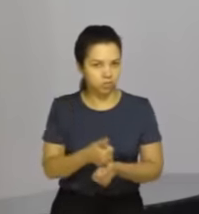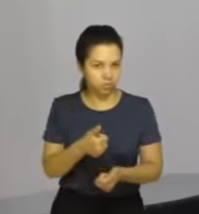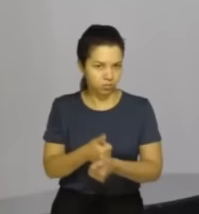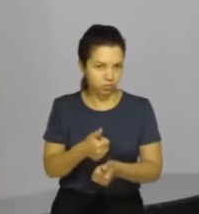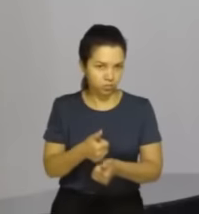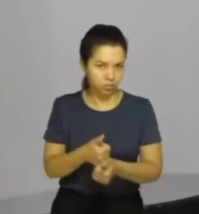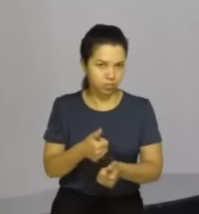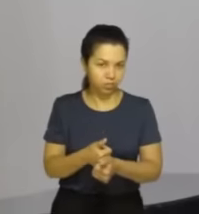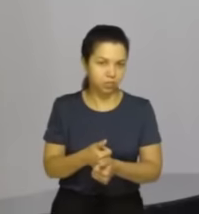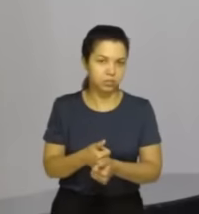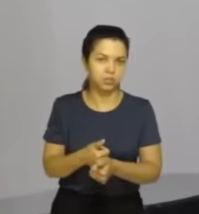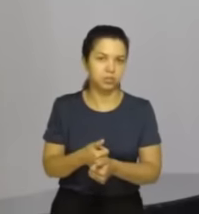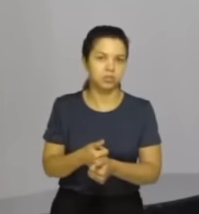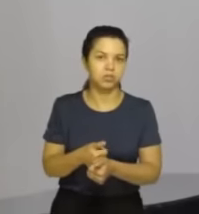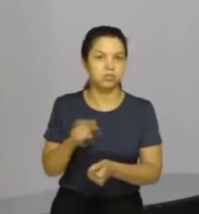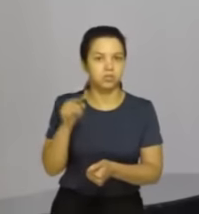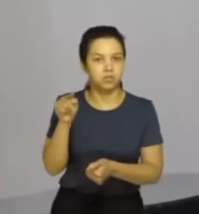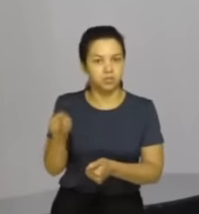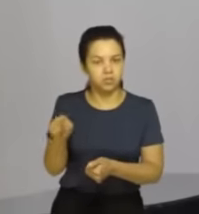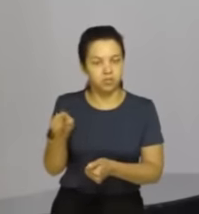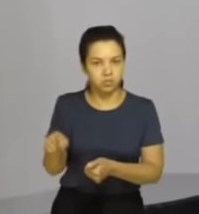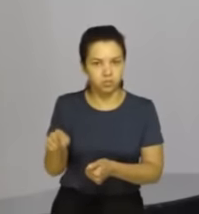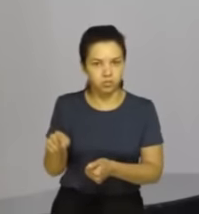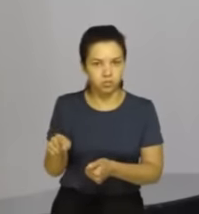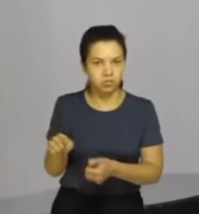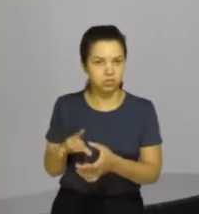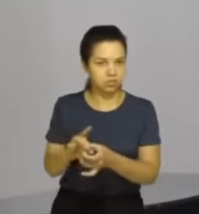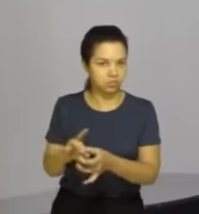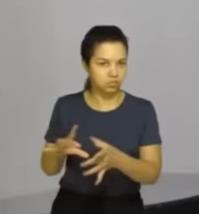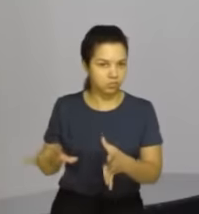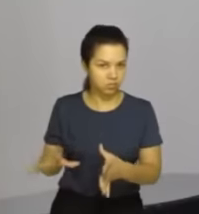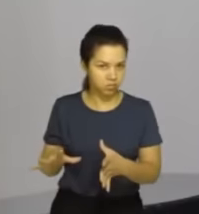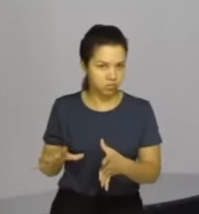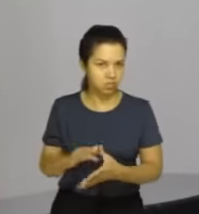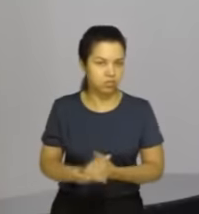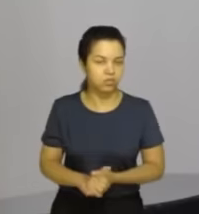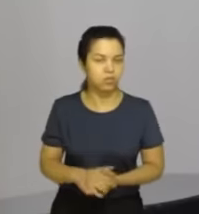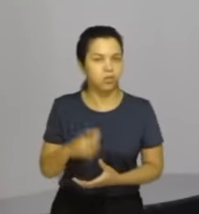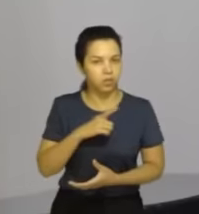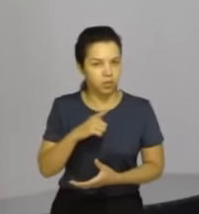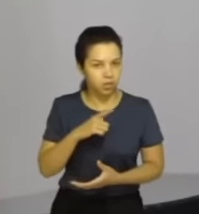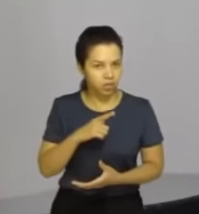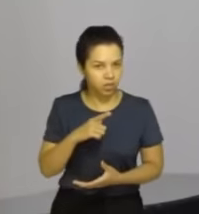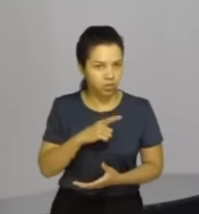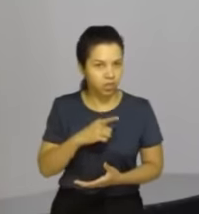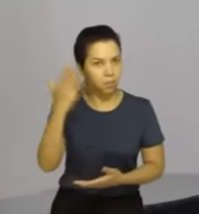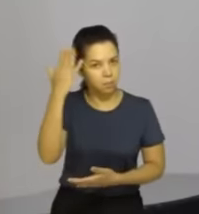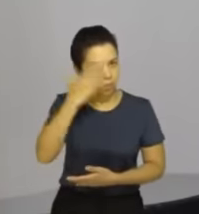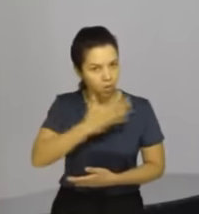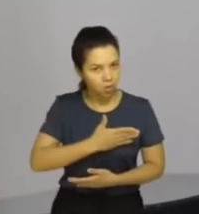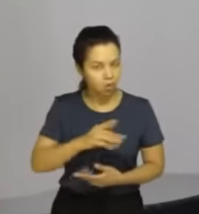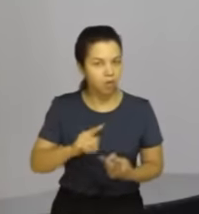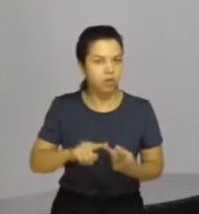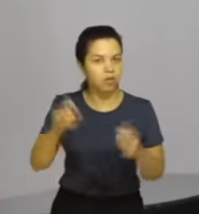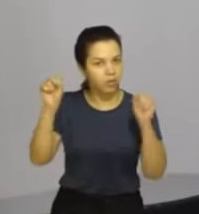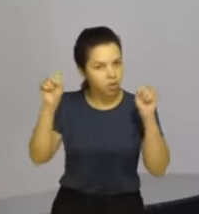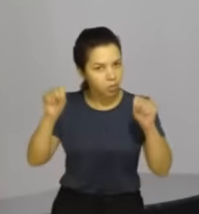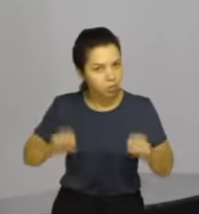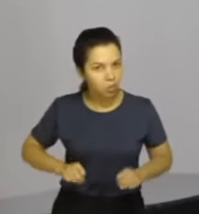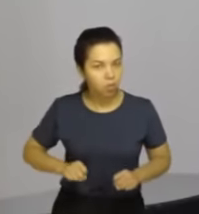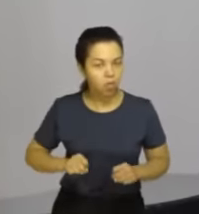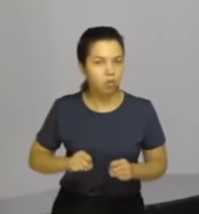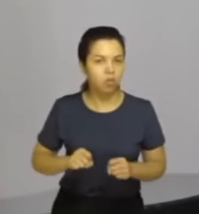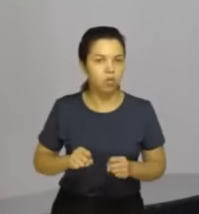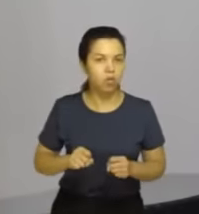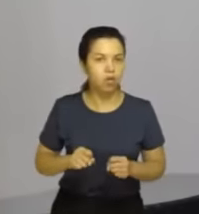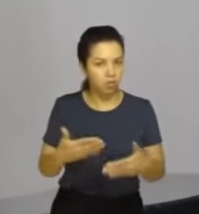instância por unanimidade. Laudos periciais, testemunhas. O processo transcorreu dentro do esperado